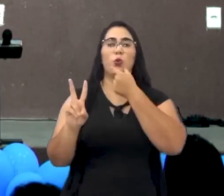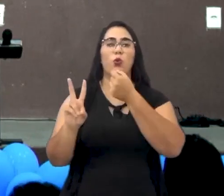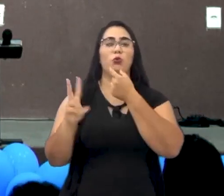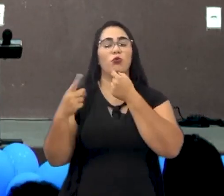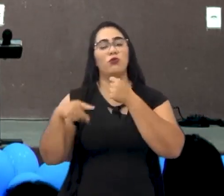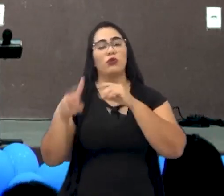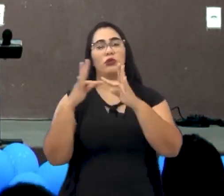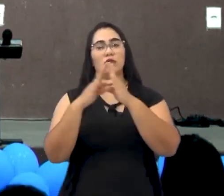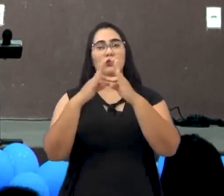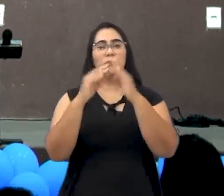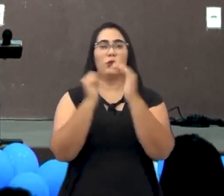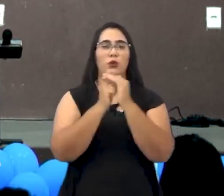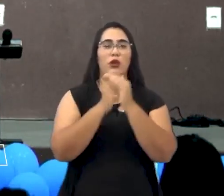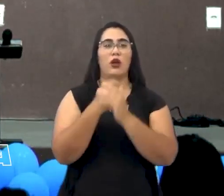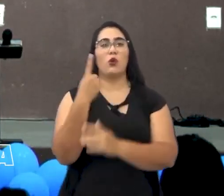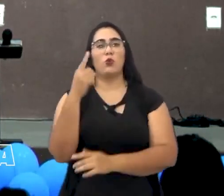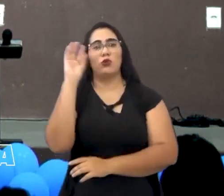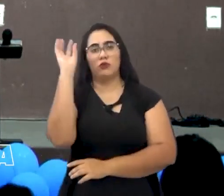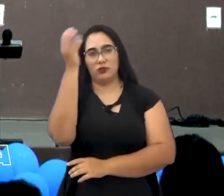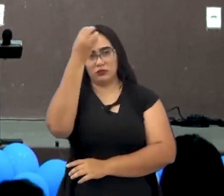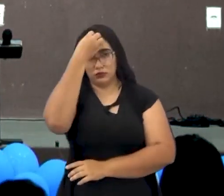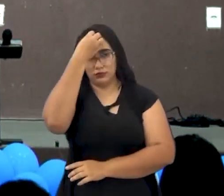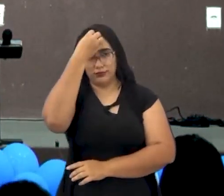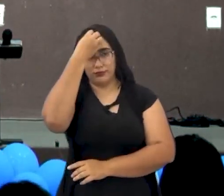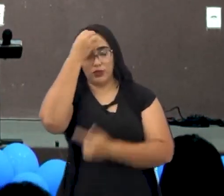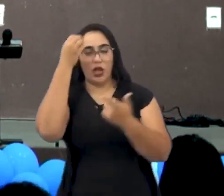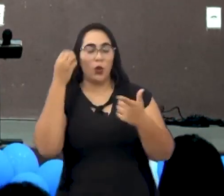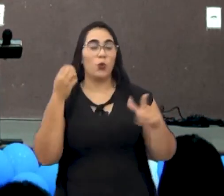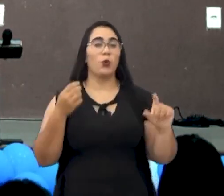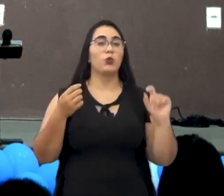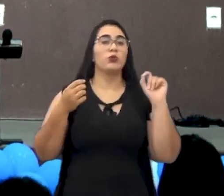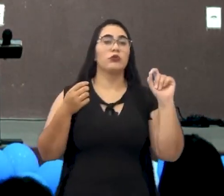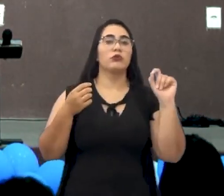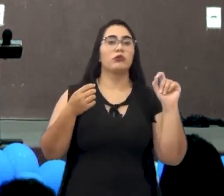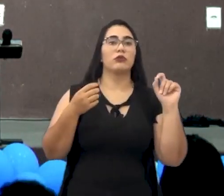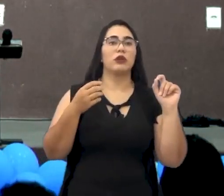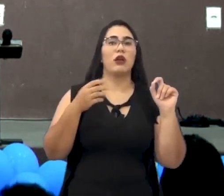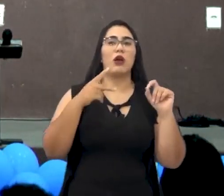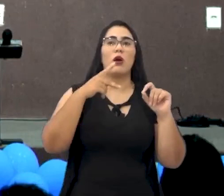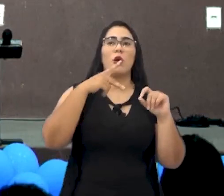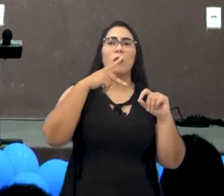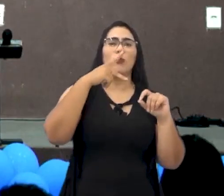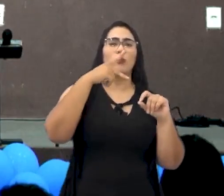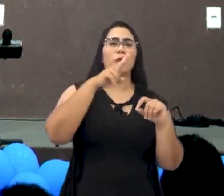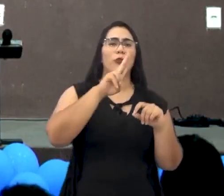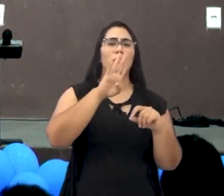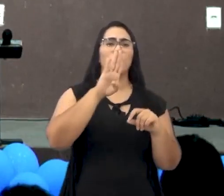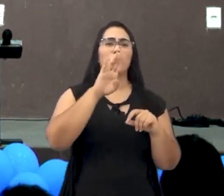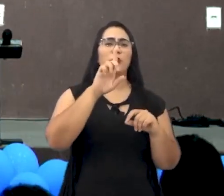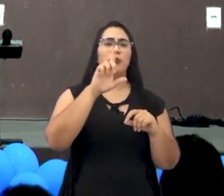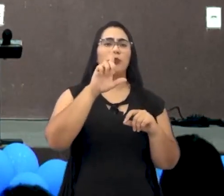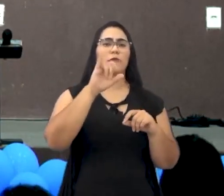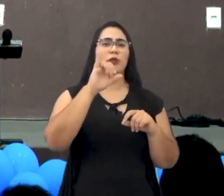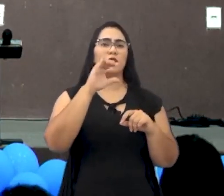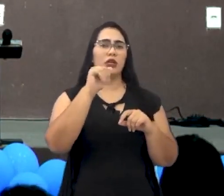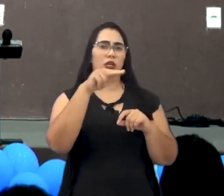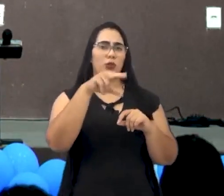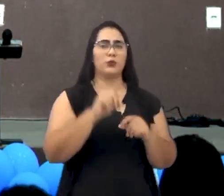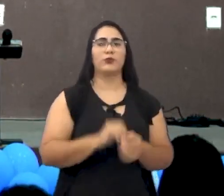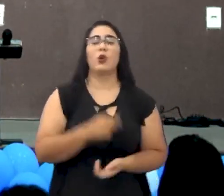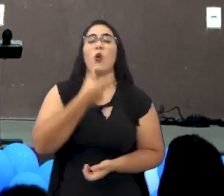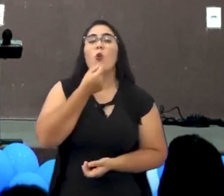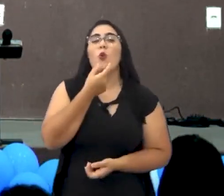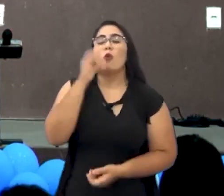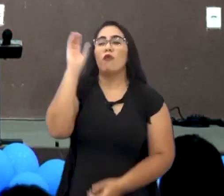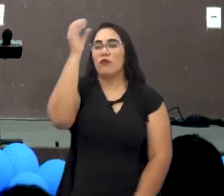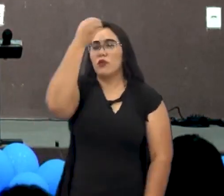orar. Um era fariseu e o outro era publicano. O fariseu ficou em pé e orava